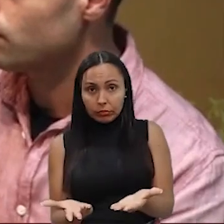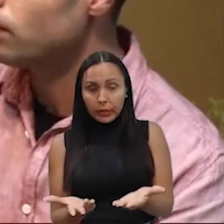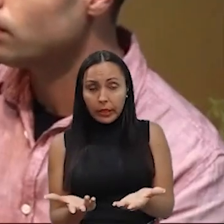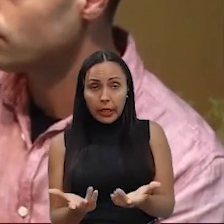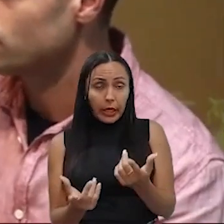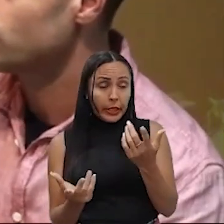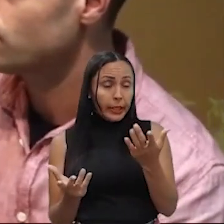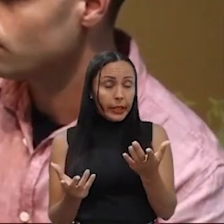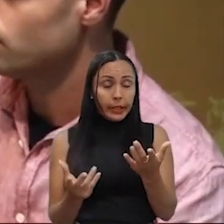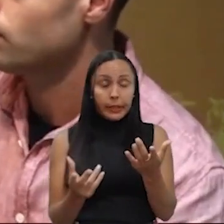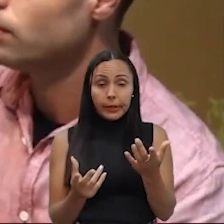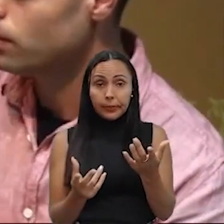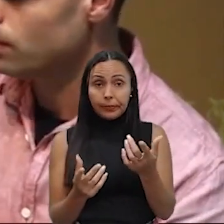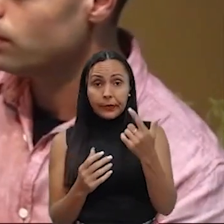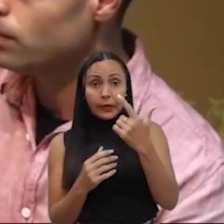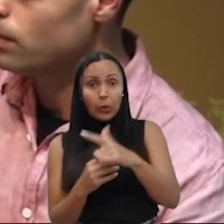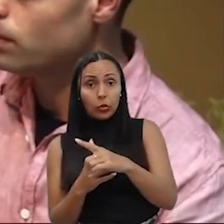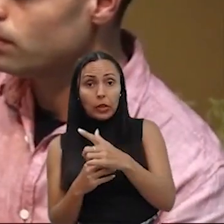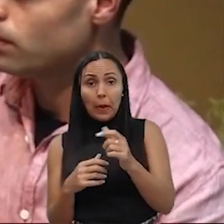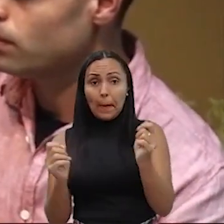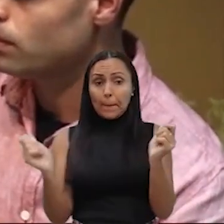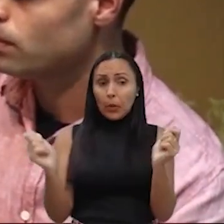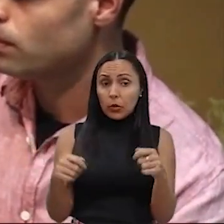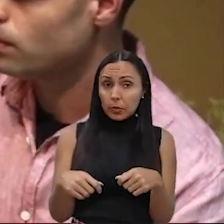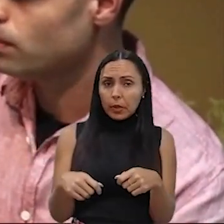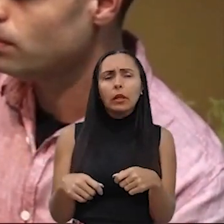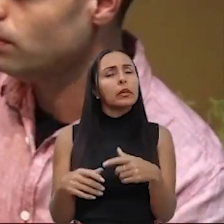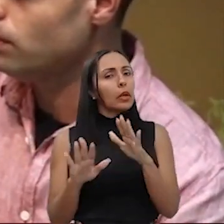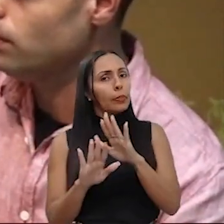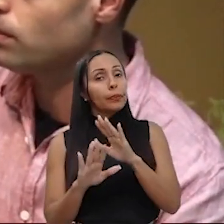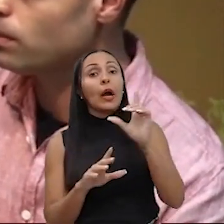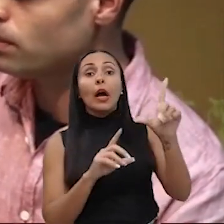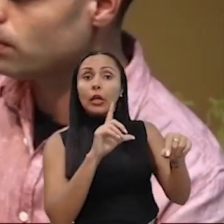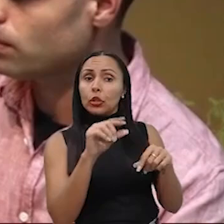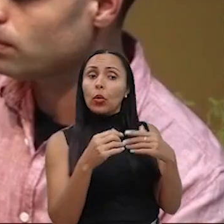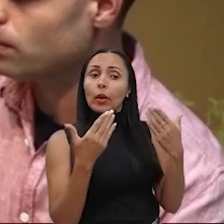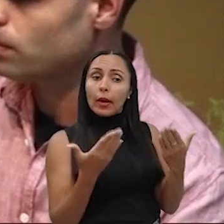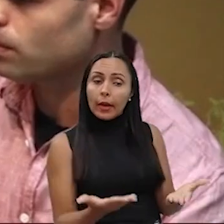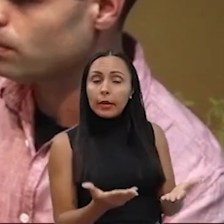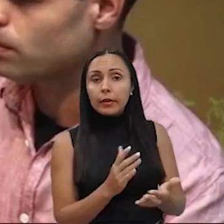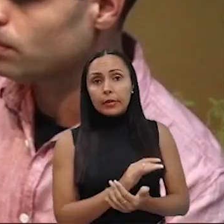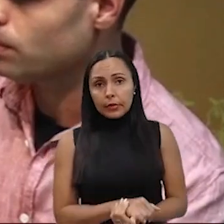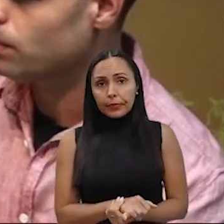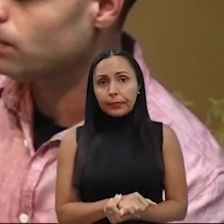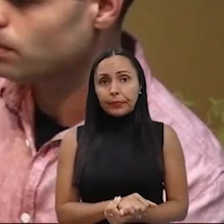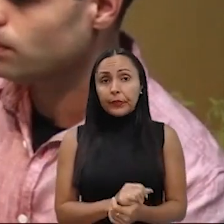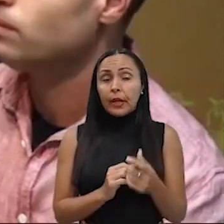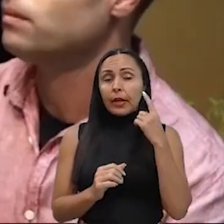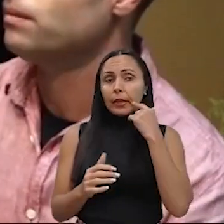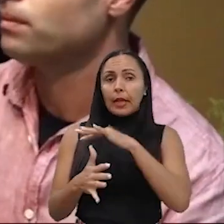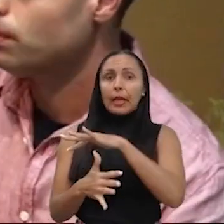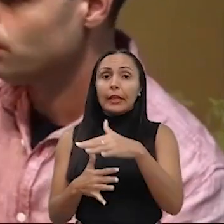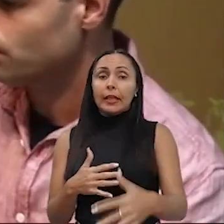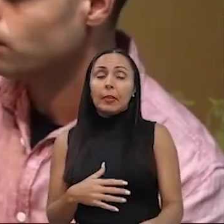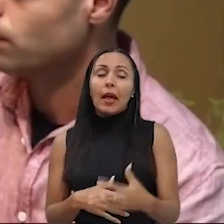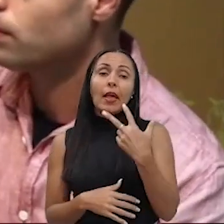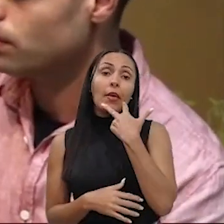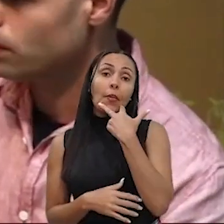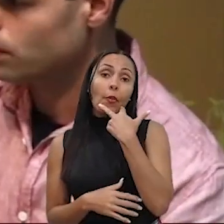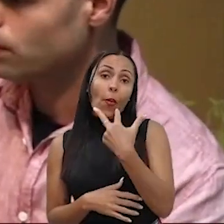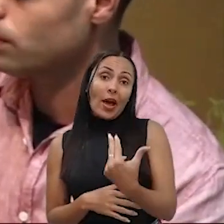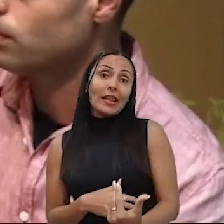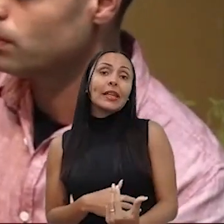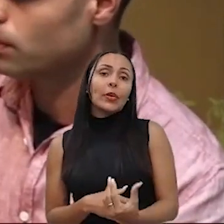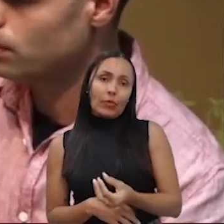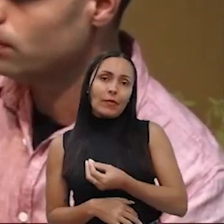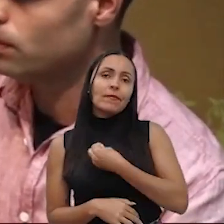ter, né, outras possibilidades. Então, as escolhas tradutórias é isso, não é? Porque a Libras, ela é uma língua viva,